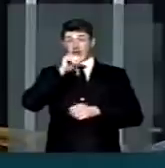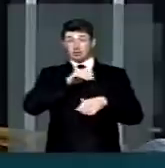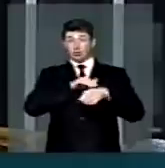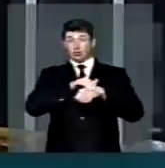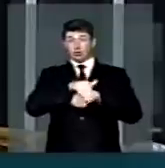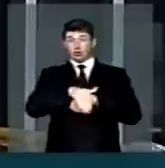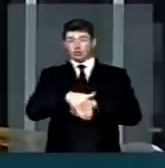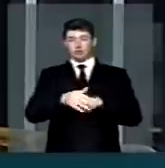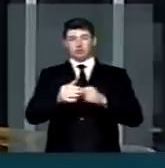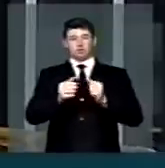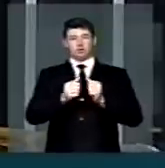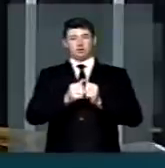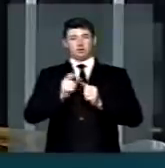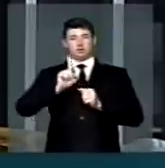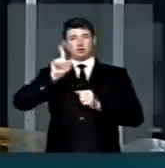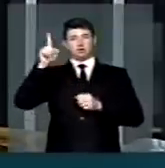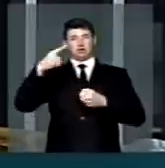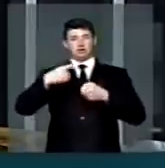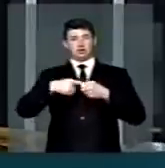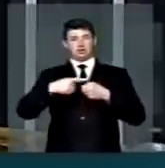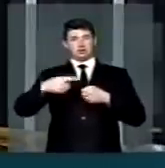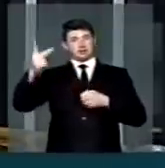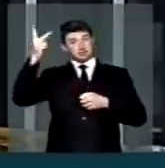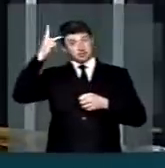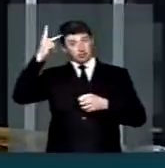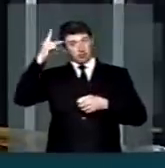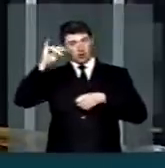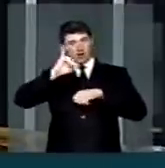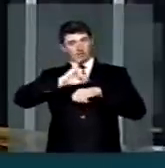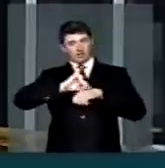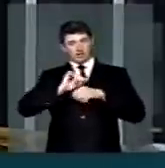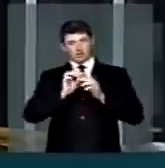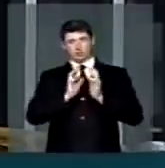noite na cidade de São Paulo